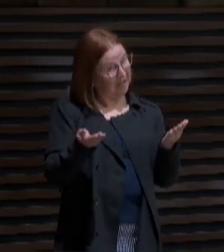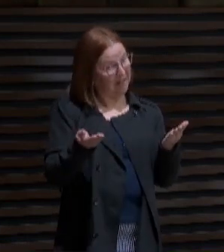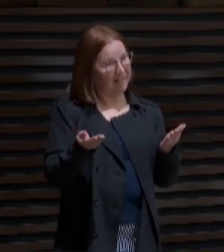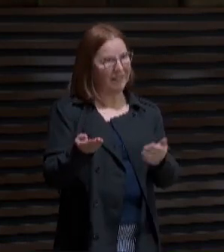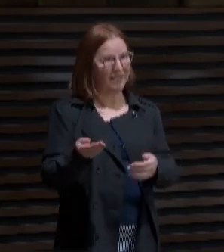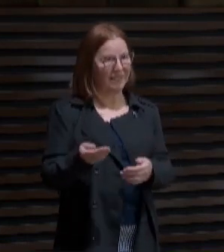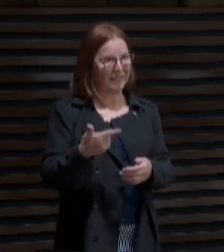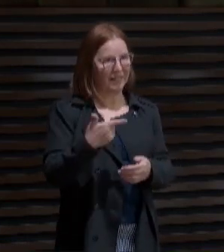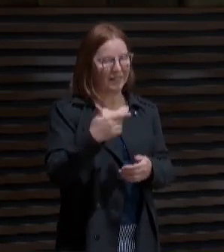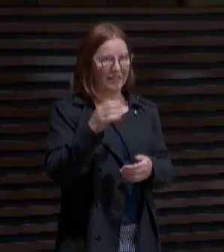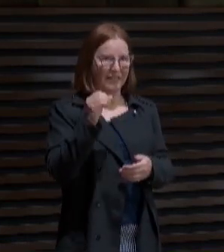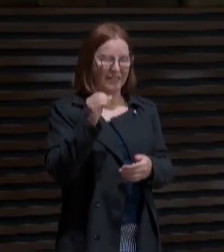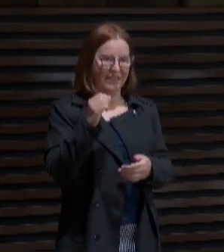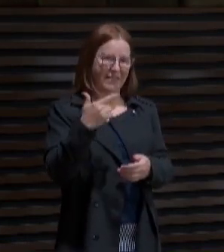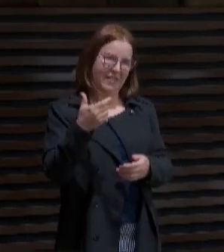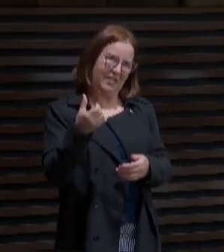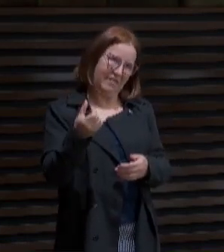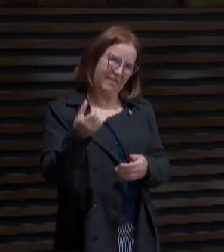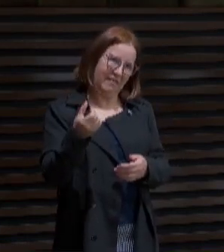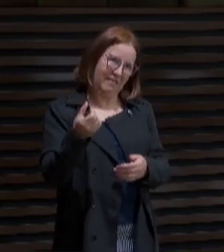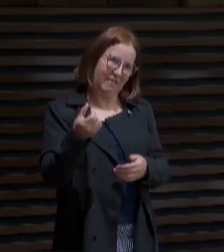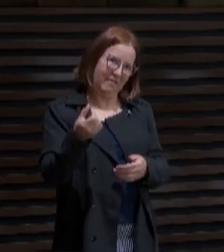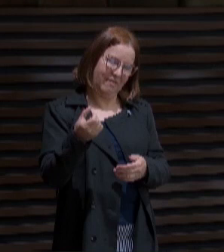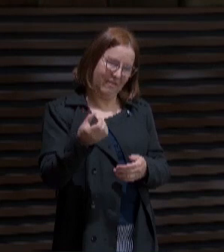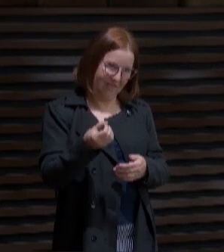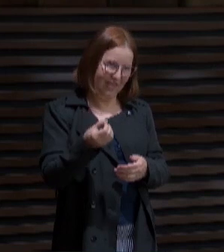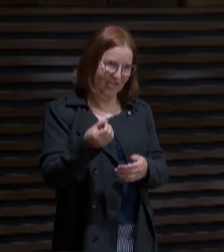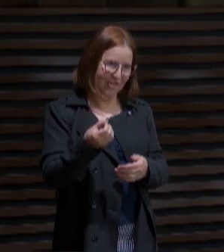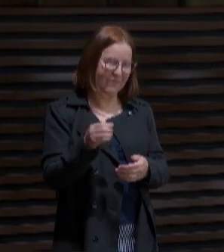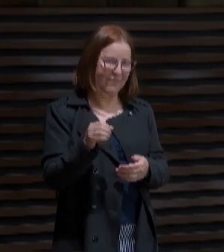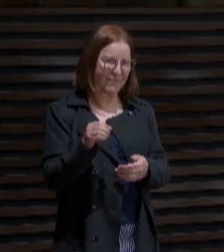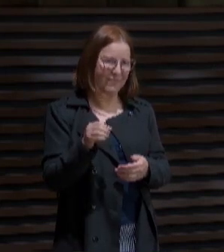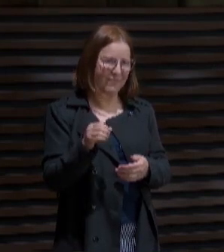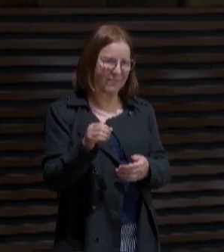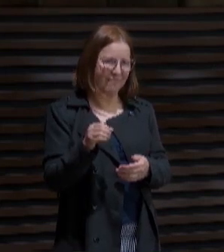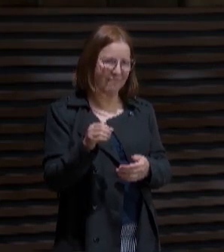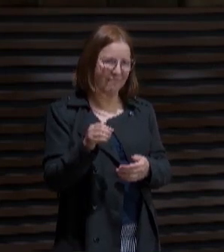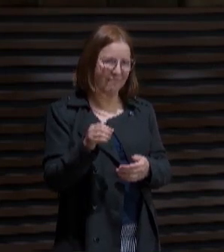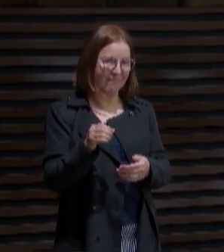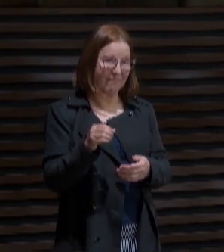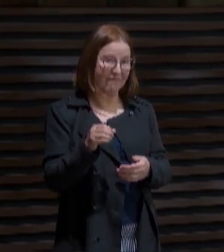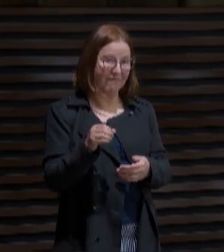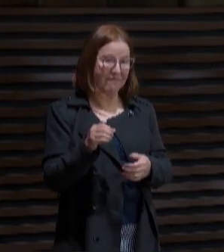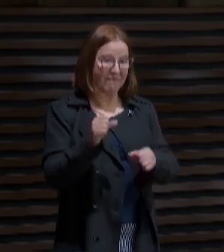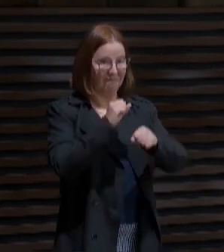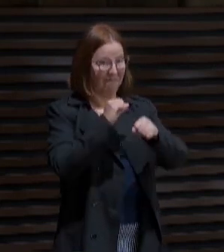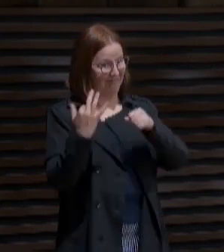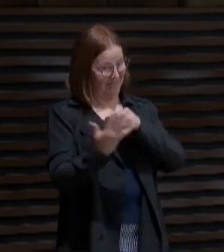em 2020, 2021, nós padecemos com o